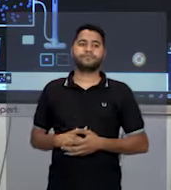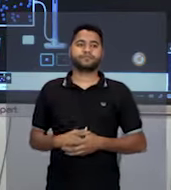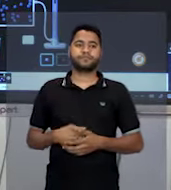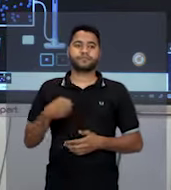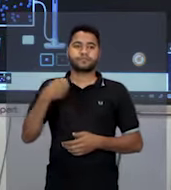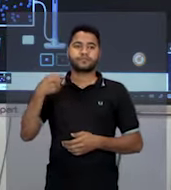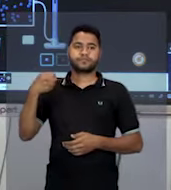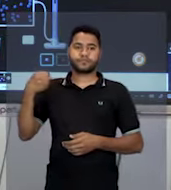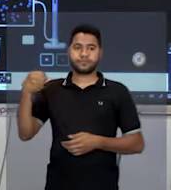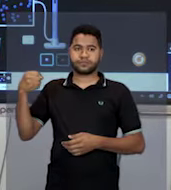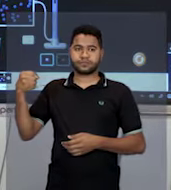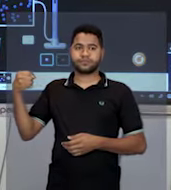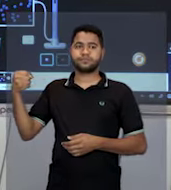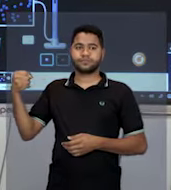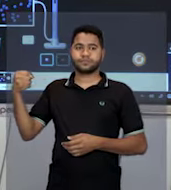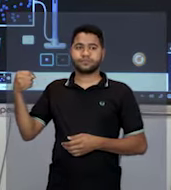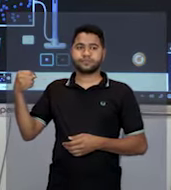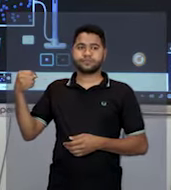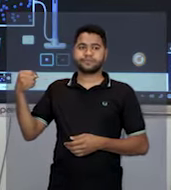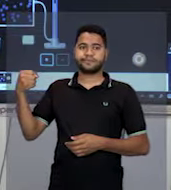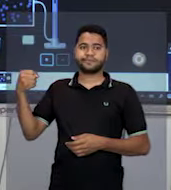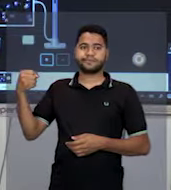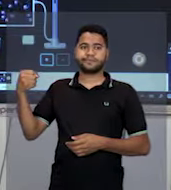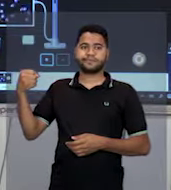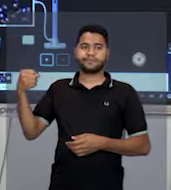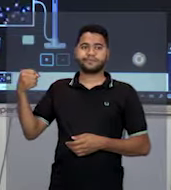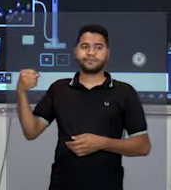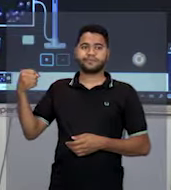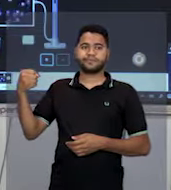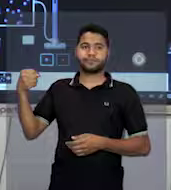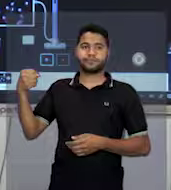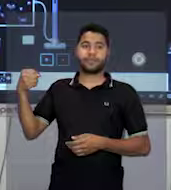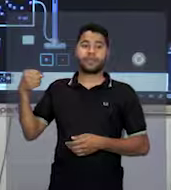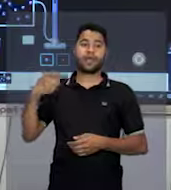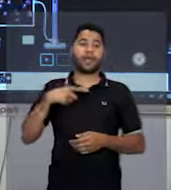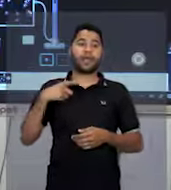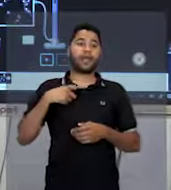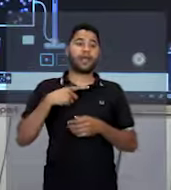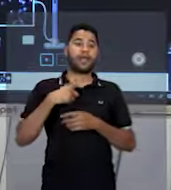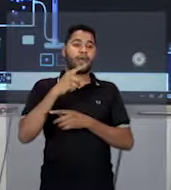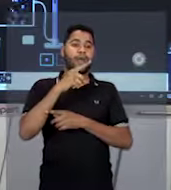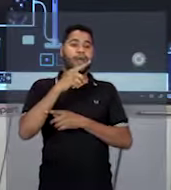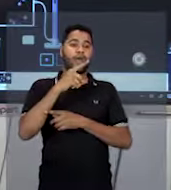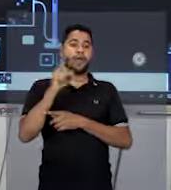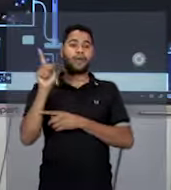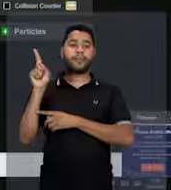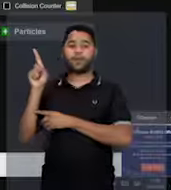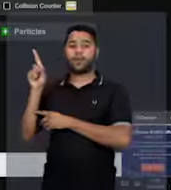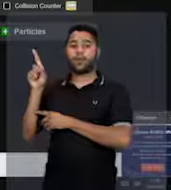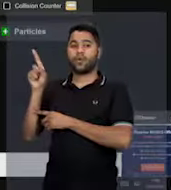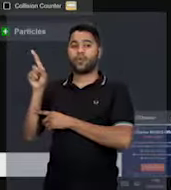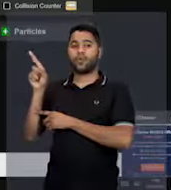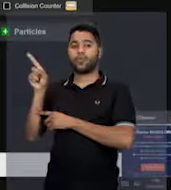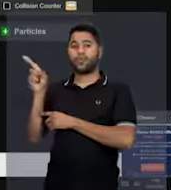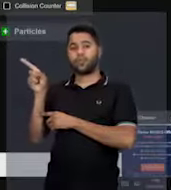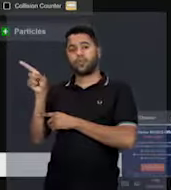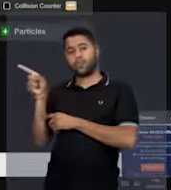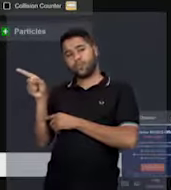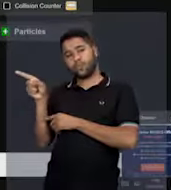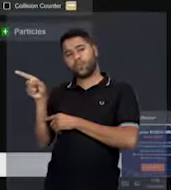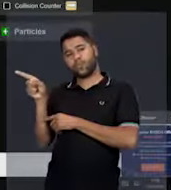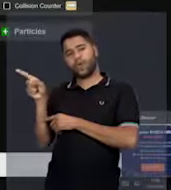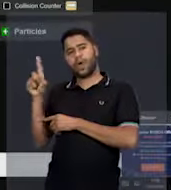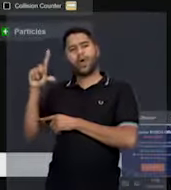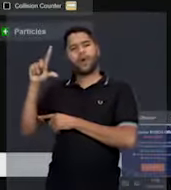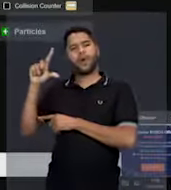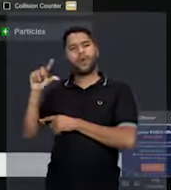eu abro o meu recipiente, aumentando o seu tamanho, olha a pressão, o que acontece com ela? Ela